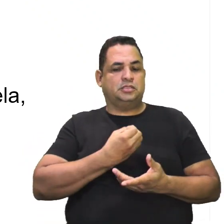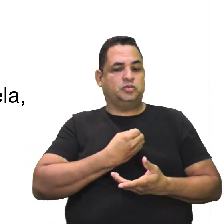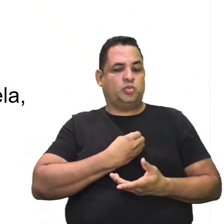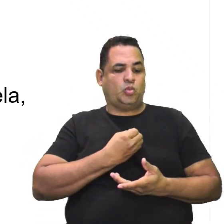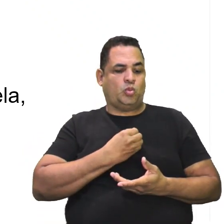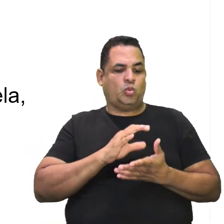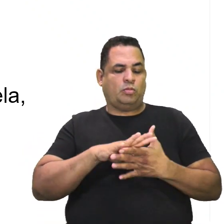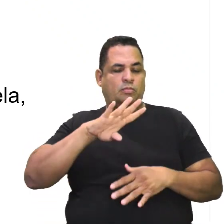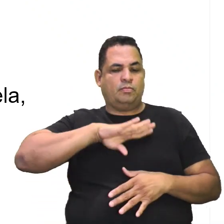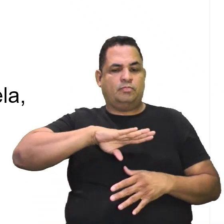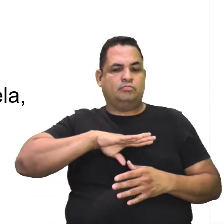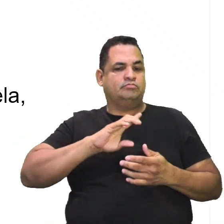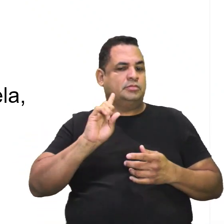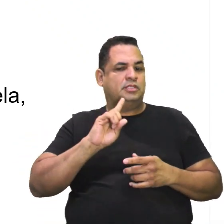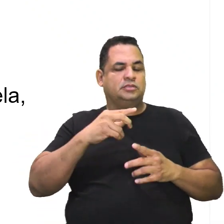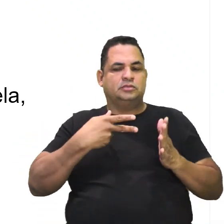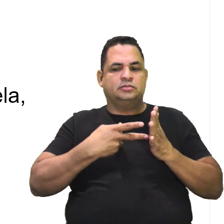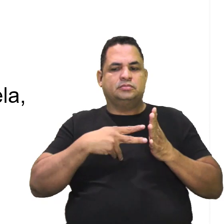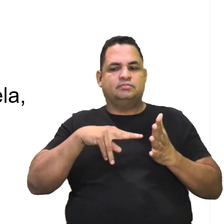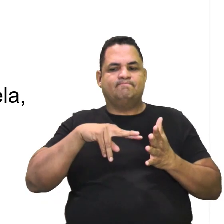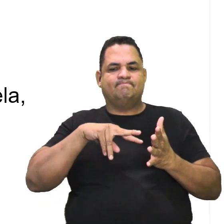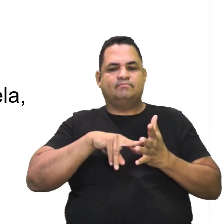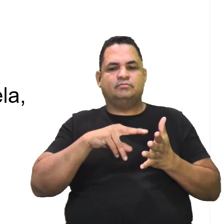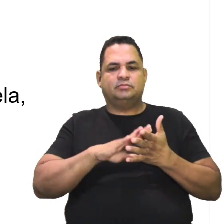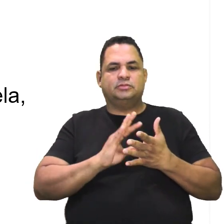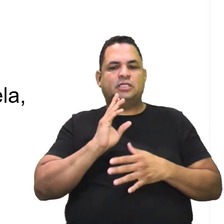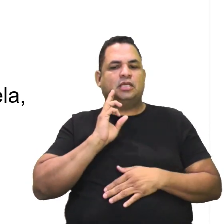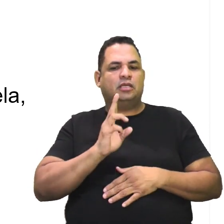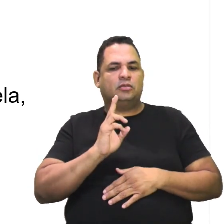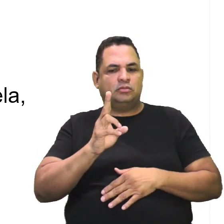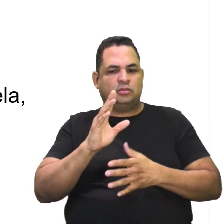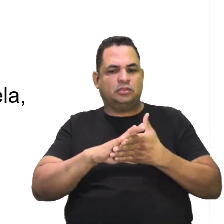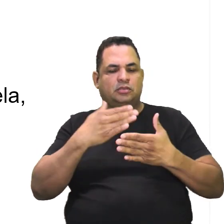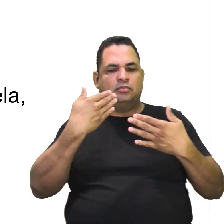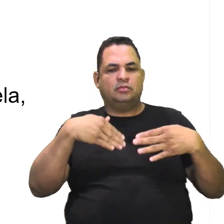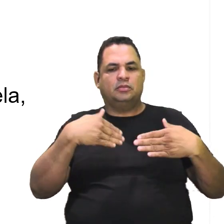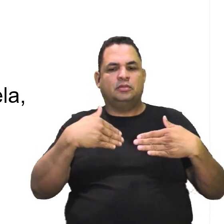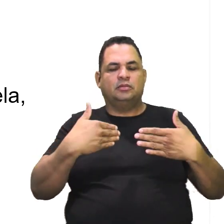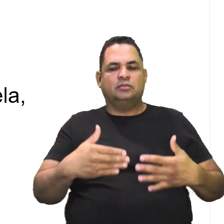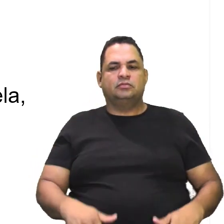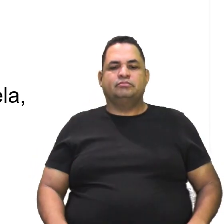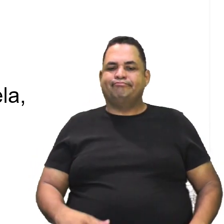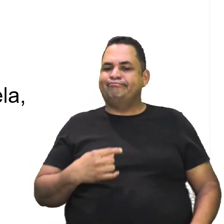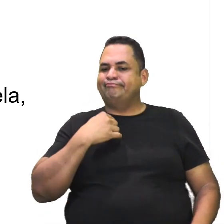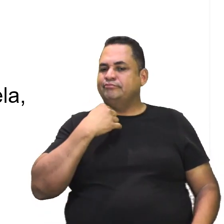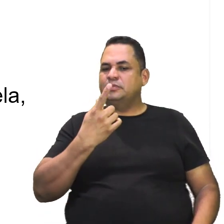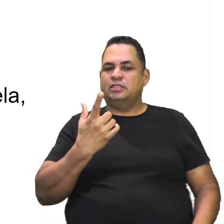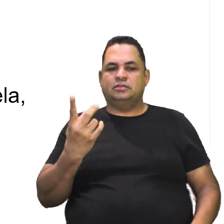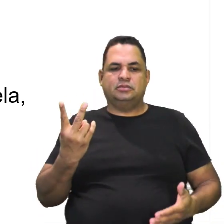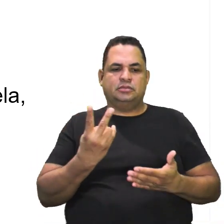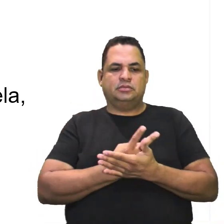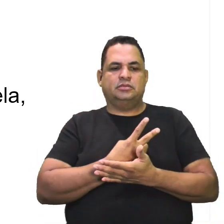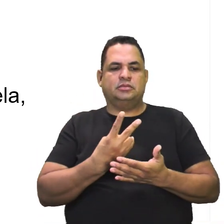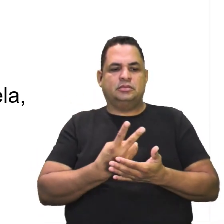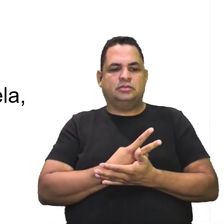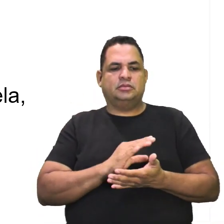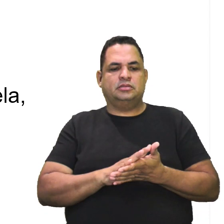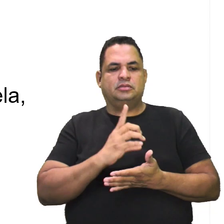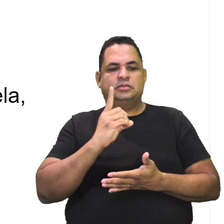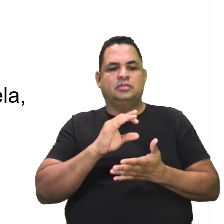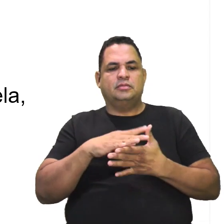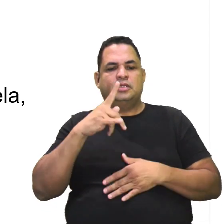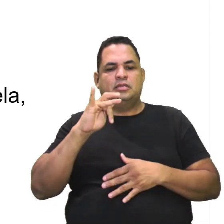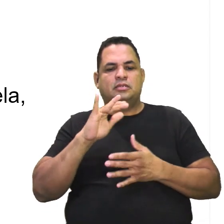nota em português não significa ter tido uma regularidade na prova. Então não adiantou muita coisa, né? Letra D, foi